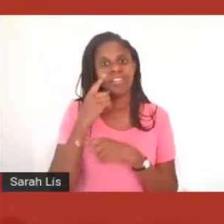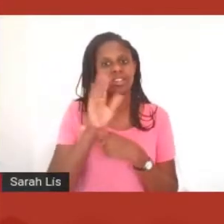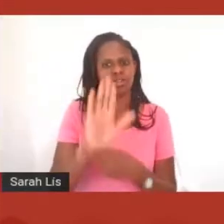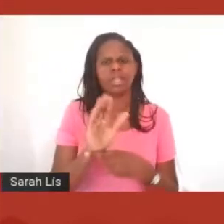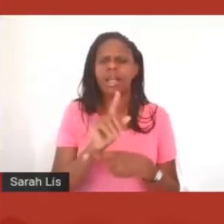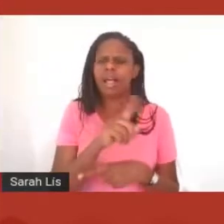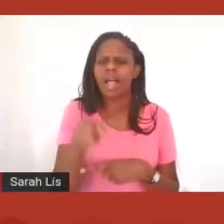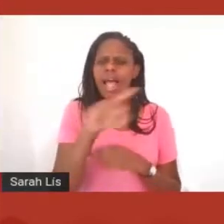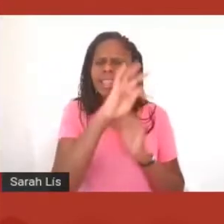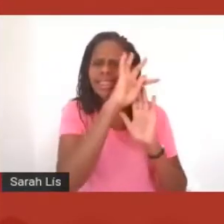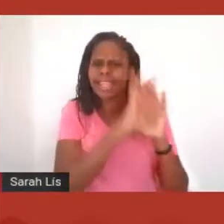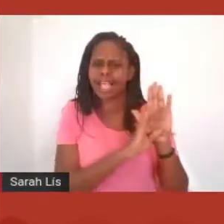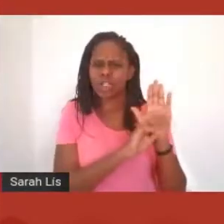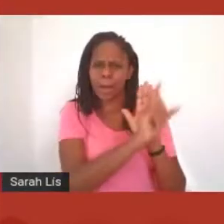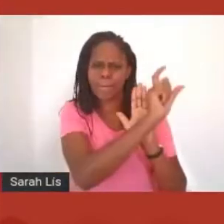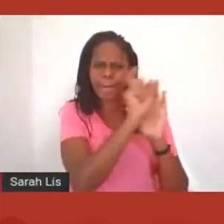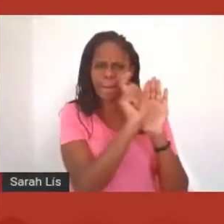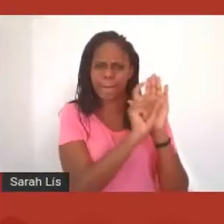texto?